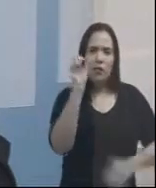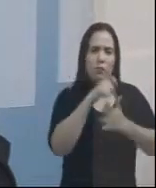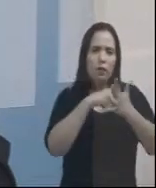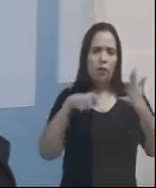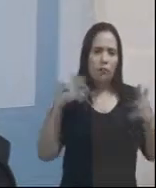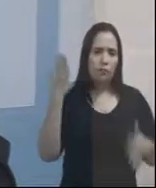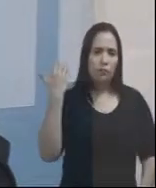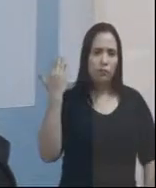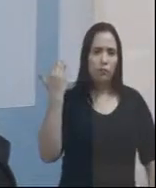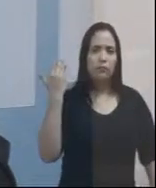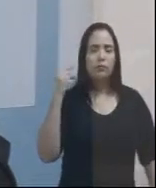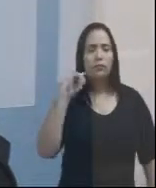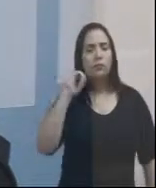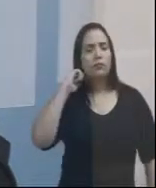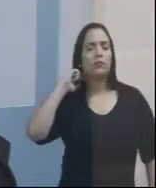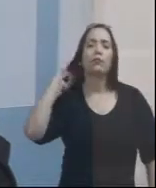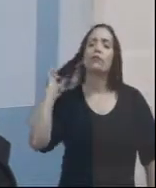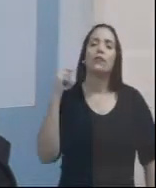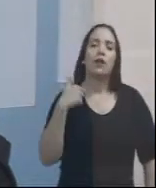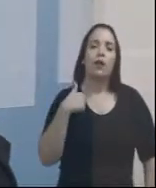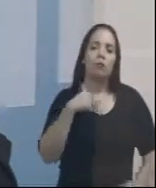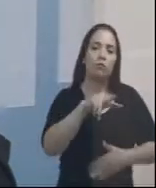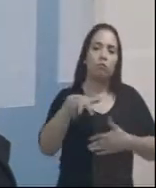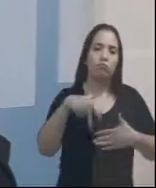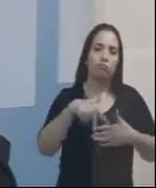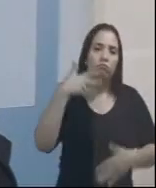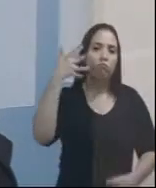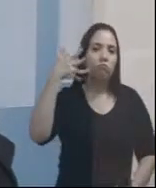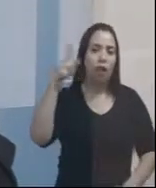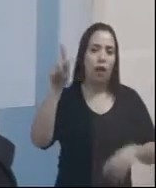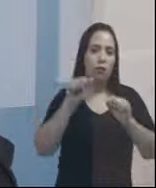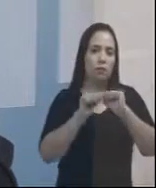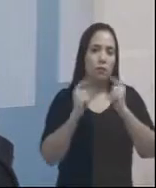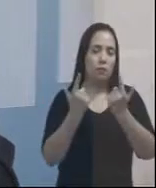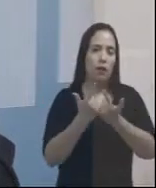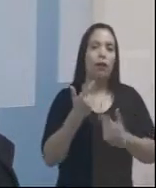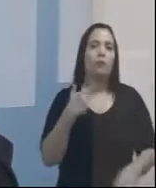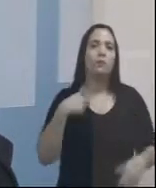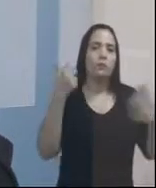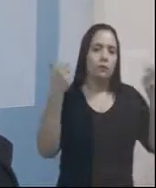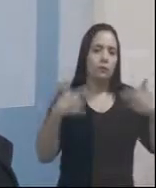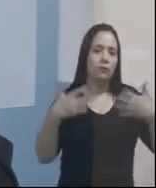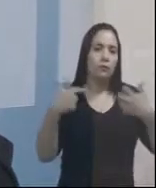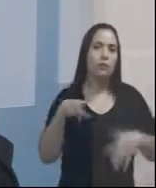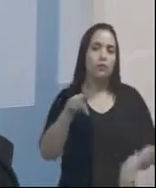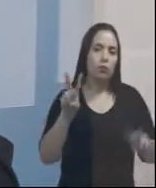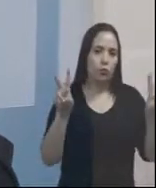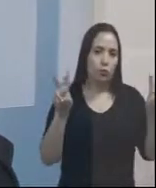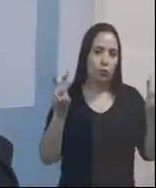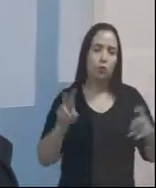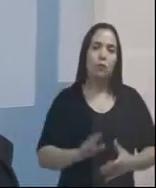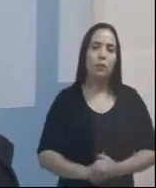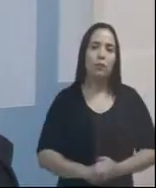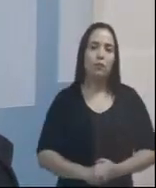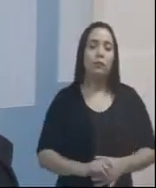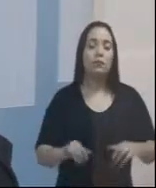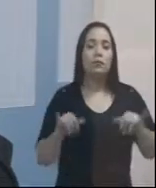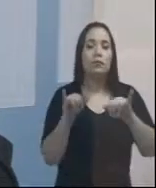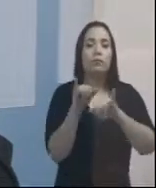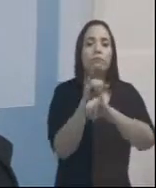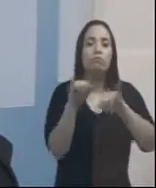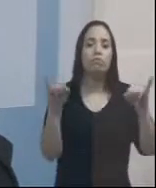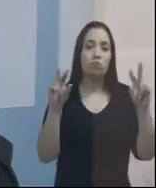atrás, eu fui à tribuna da Assembleia, onde eu levantei essa questão, dizendo que a